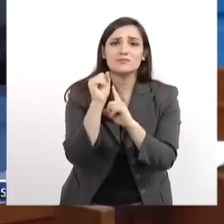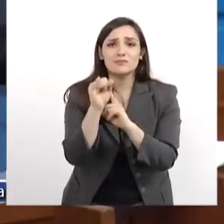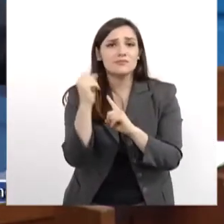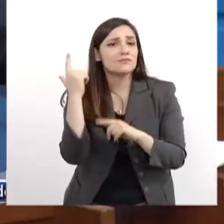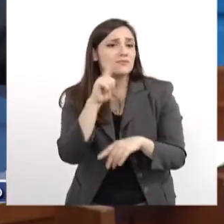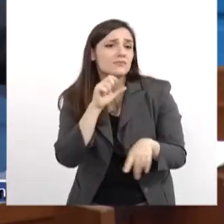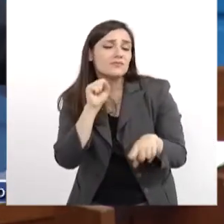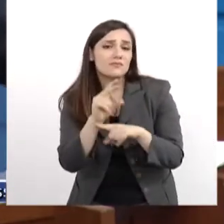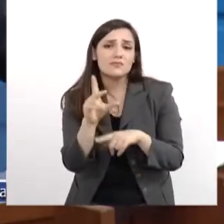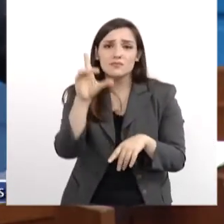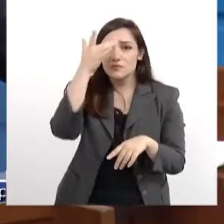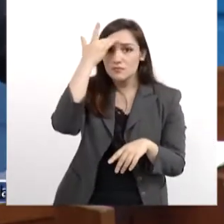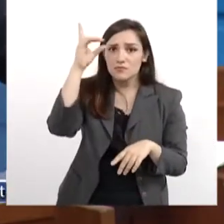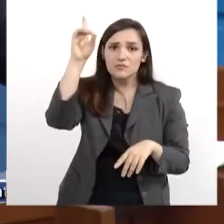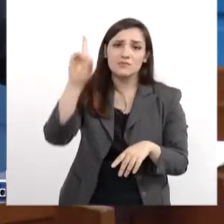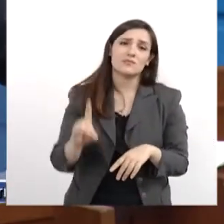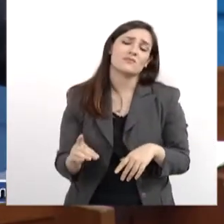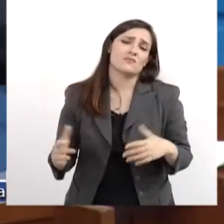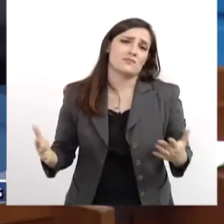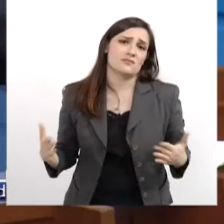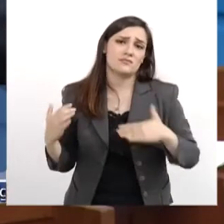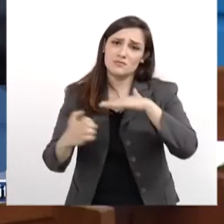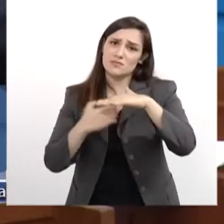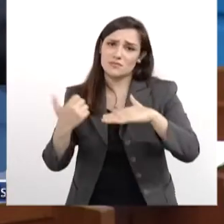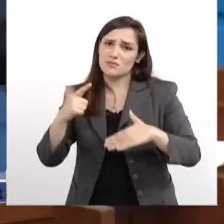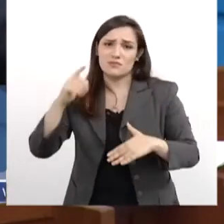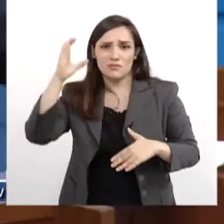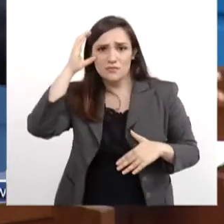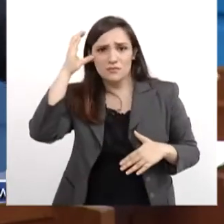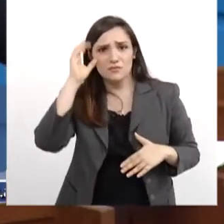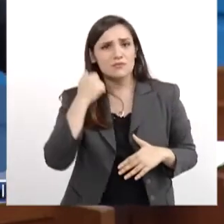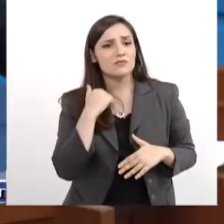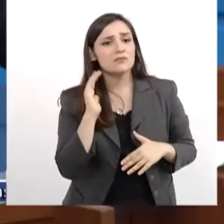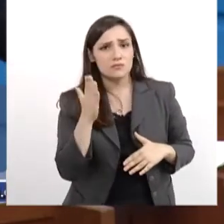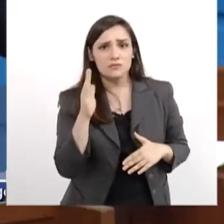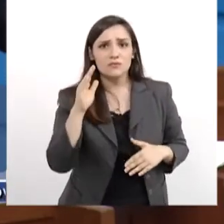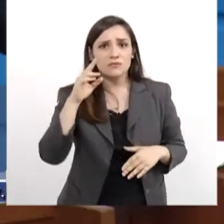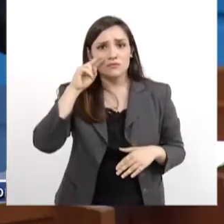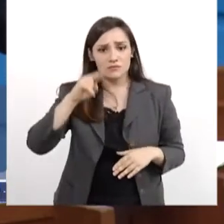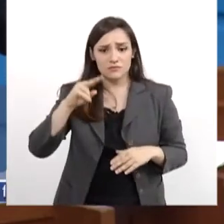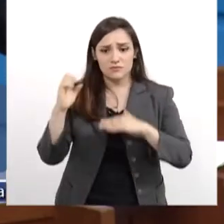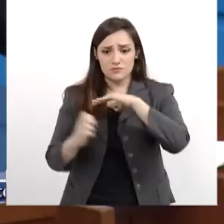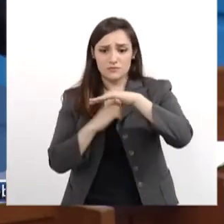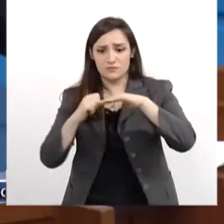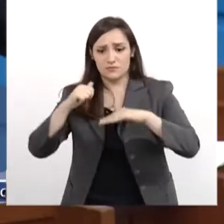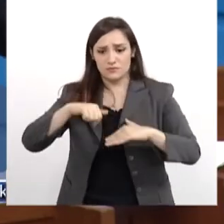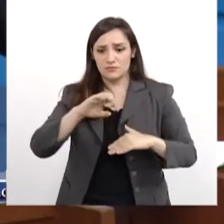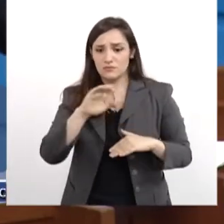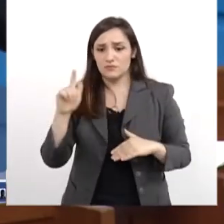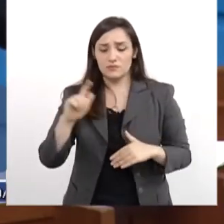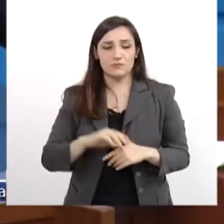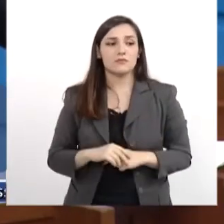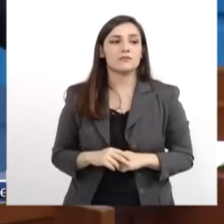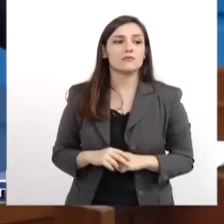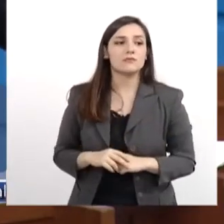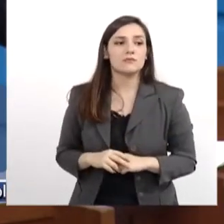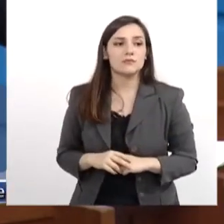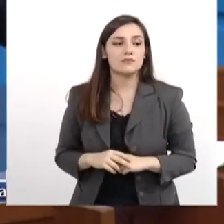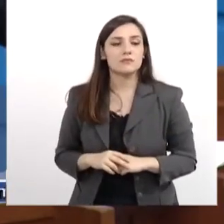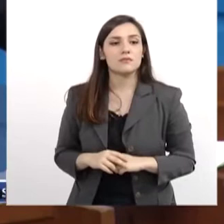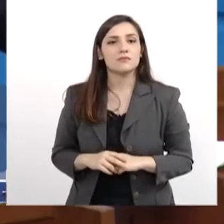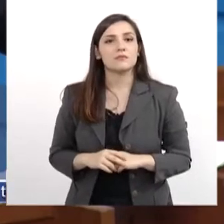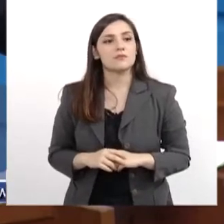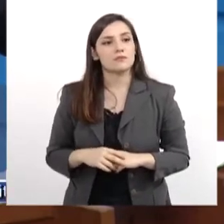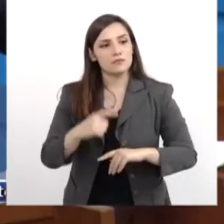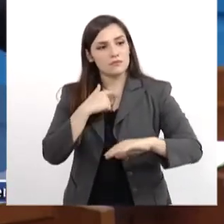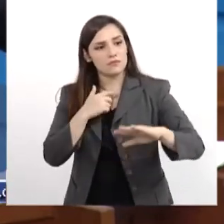elas têm que ter também com essa causa, né? Eu já vi empresa aqui em Campo Grande, né? Eu tive uma vez